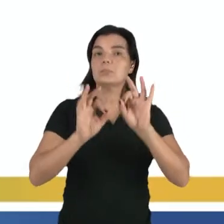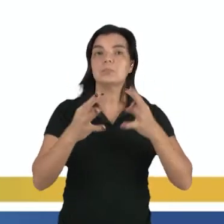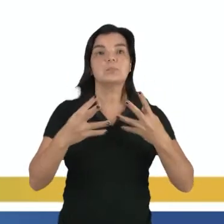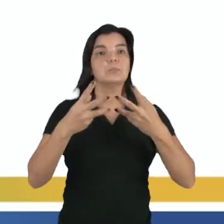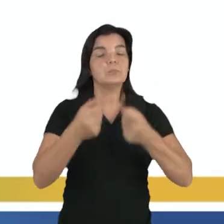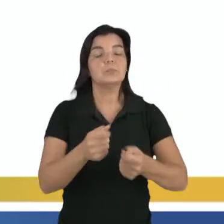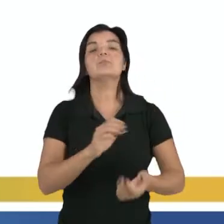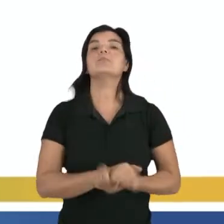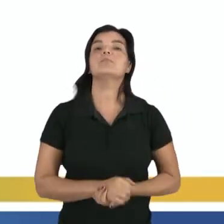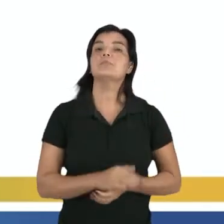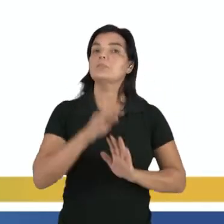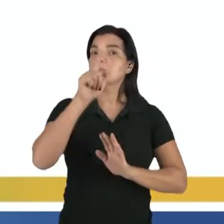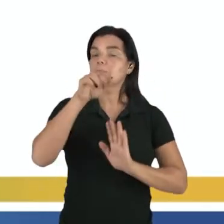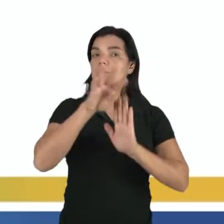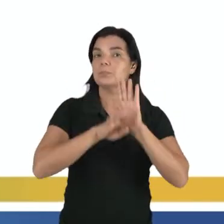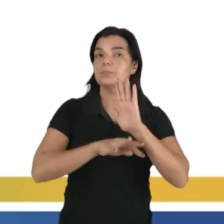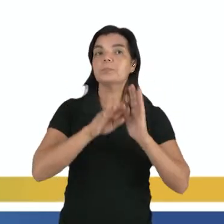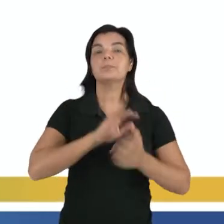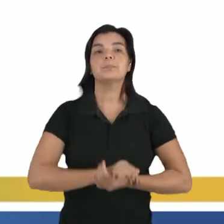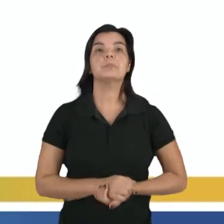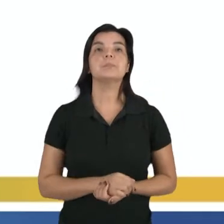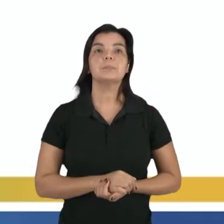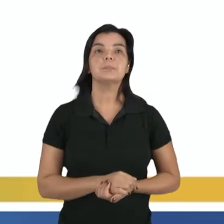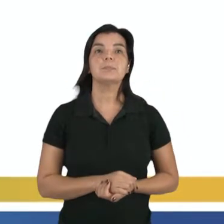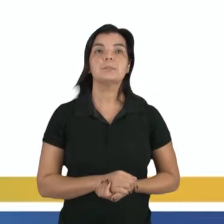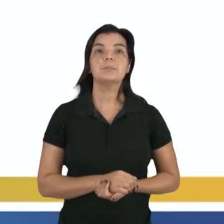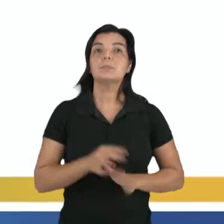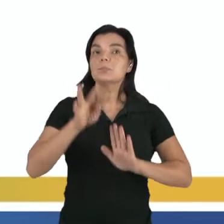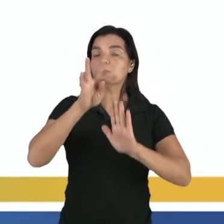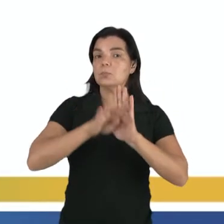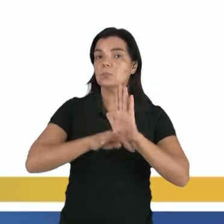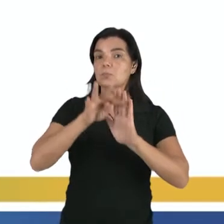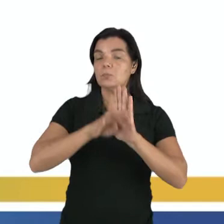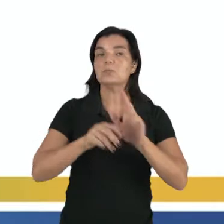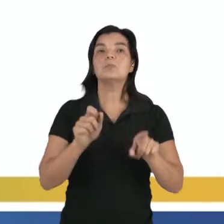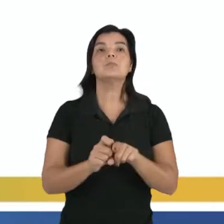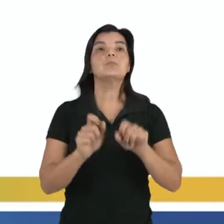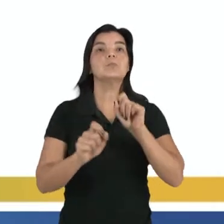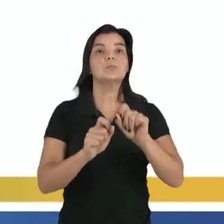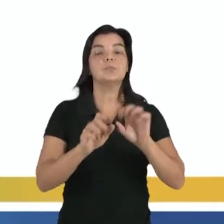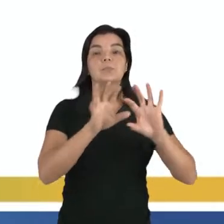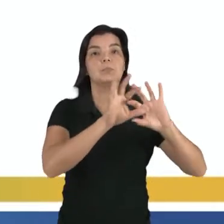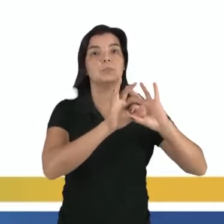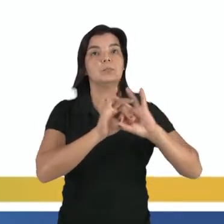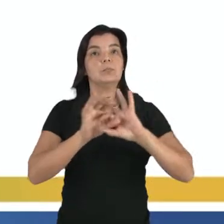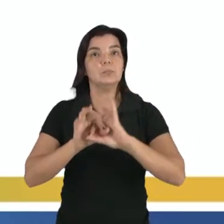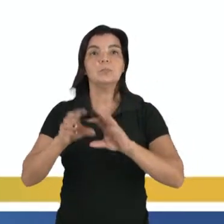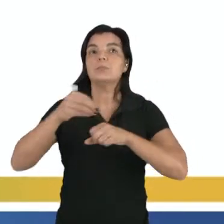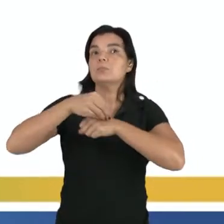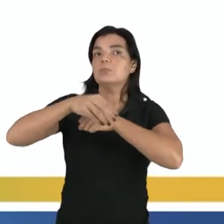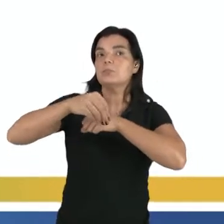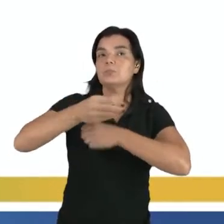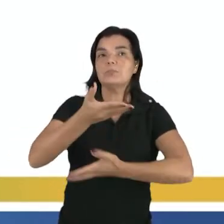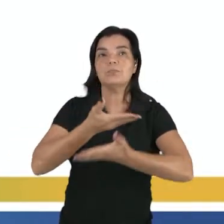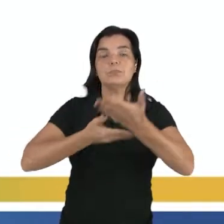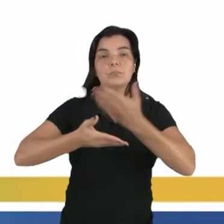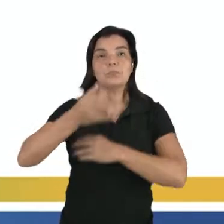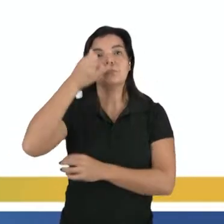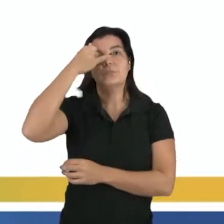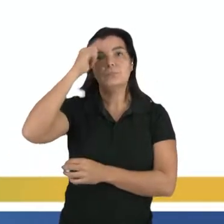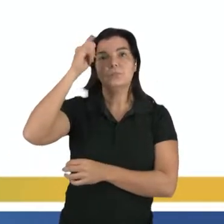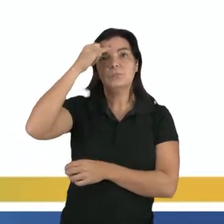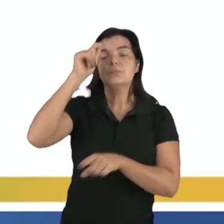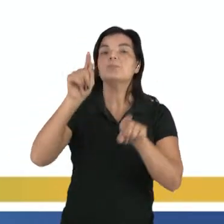construir esse todo, que é o nosso texto. O texto obedece à coerência, transmite uma